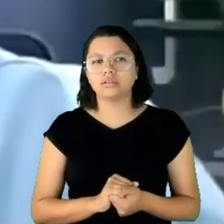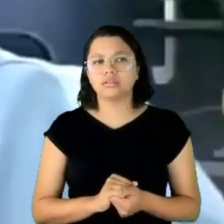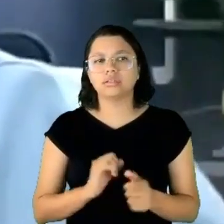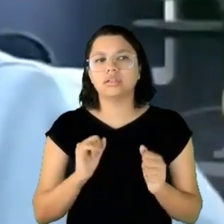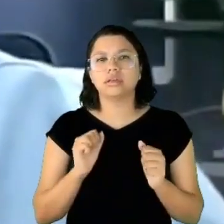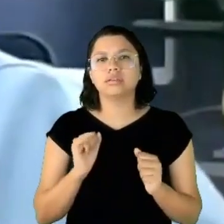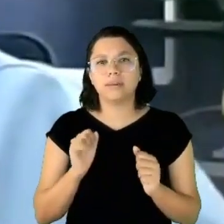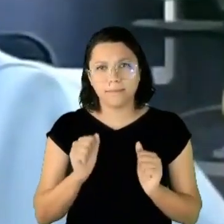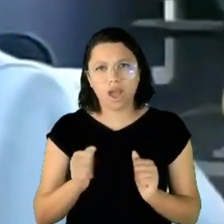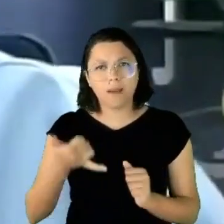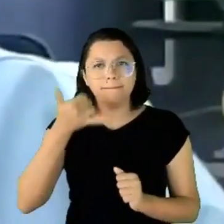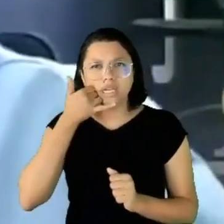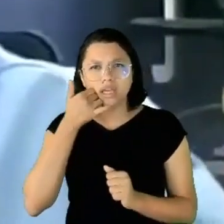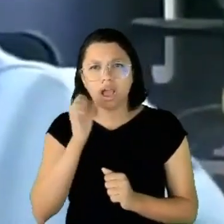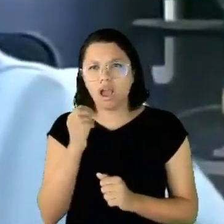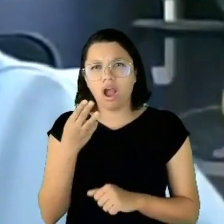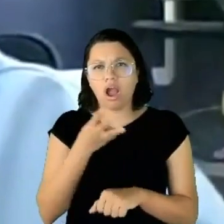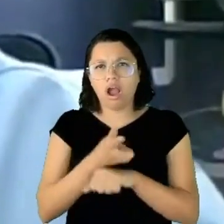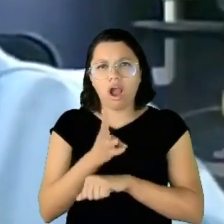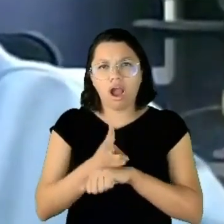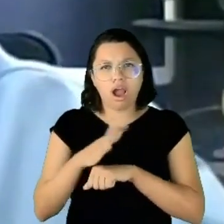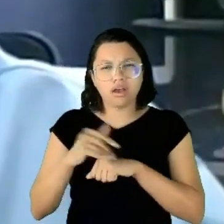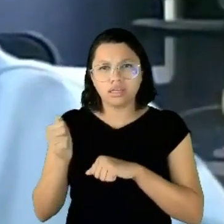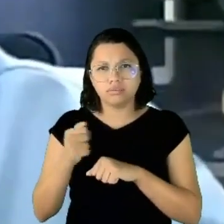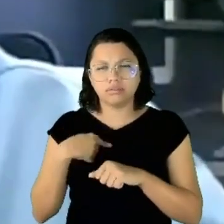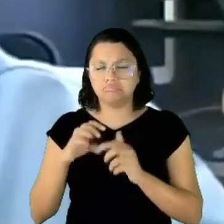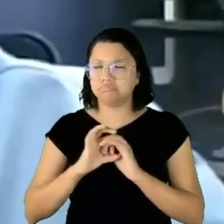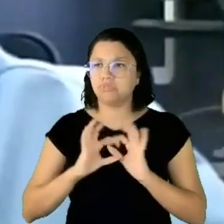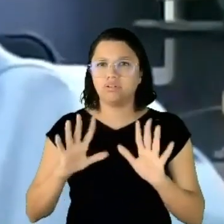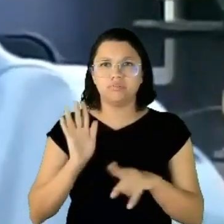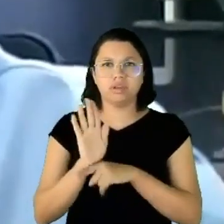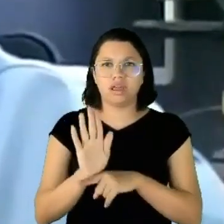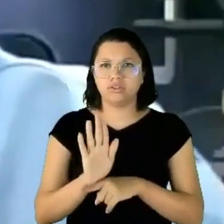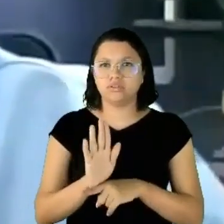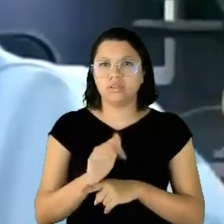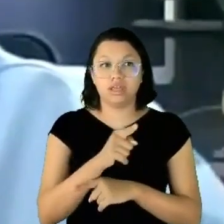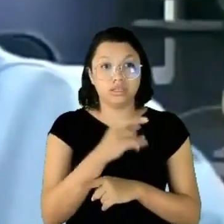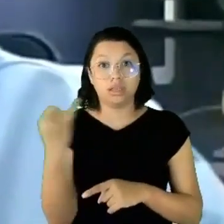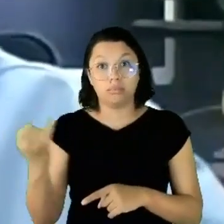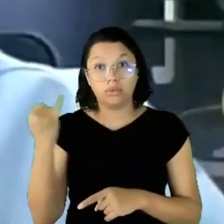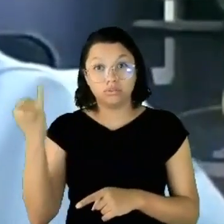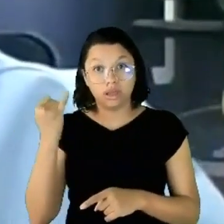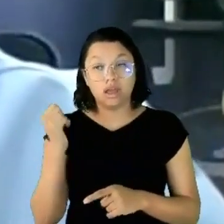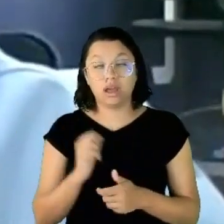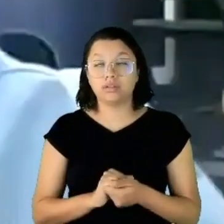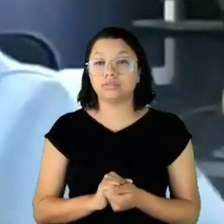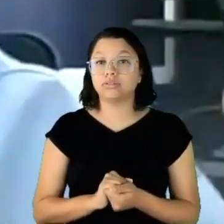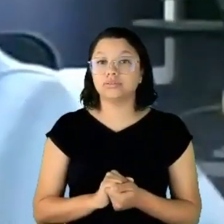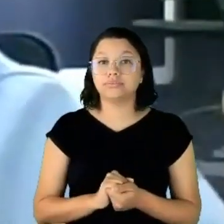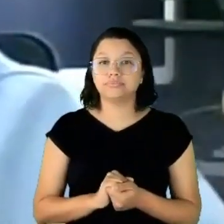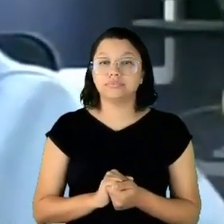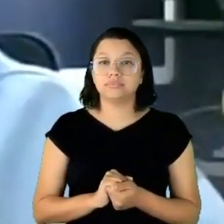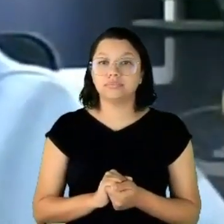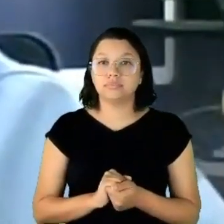se você puder me ligar mais tarde me mandar um zap estou à disposição para ajudá-los isso aí é muito importante